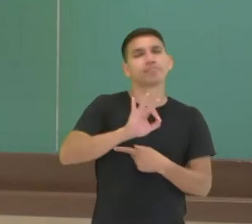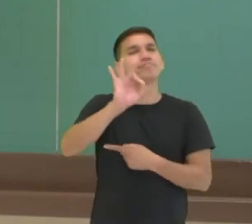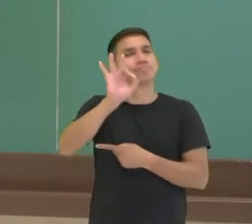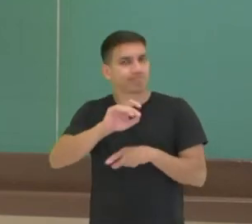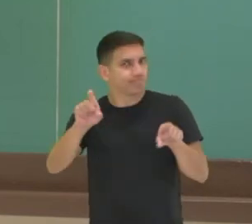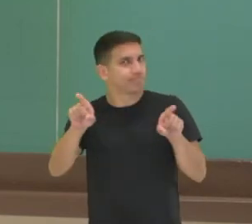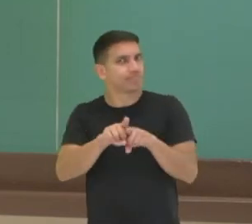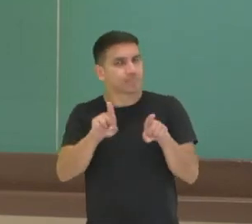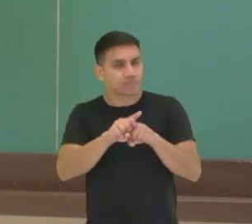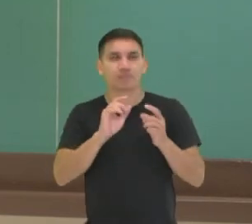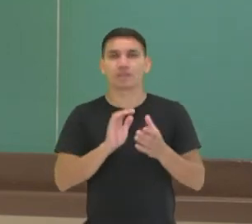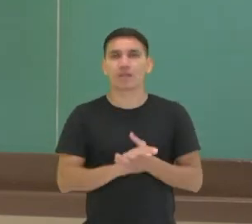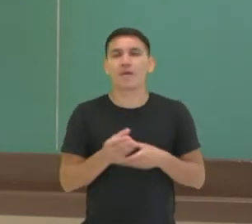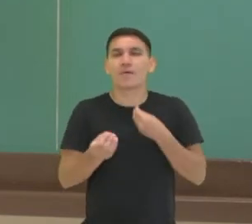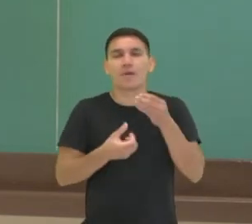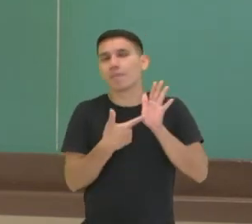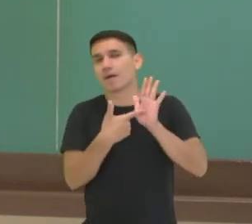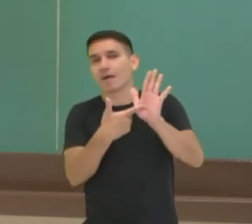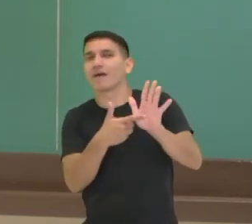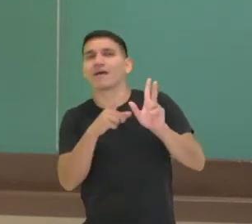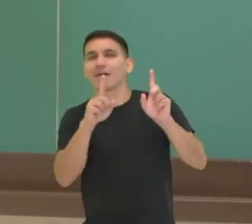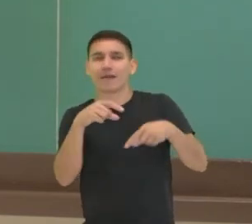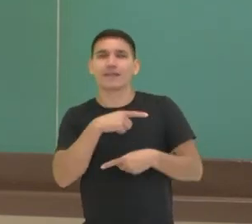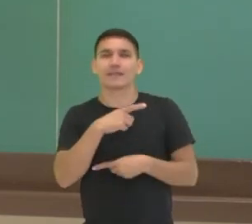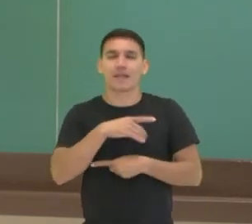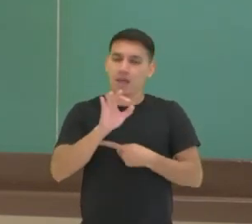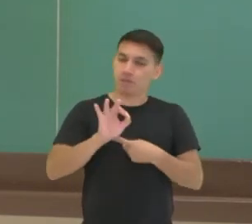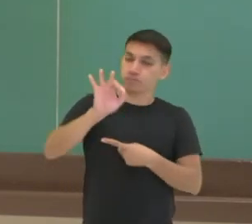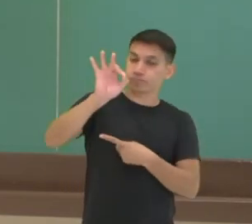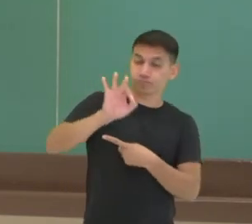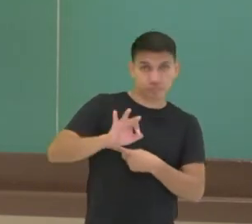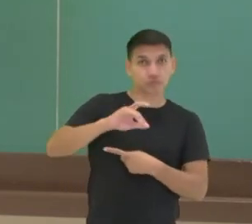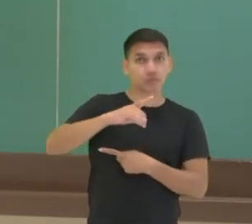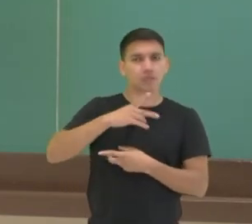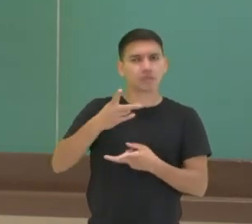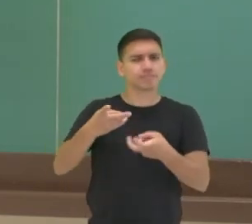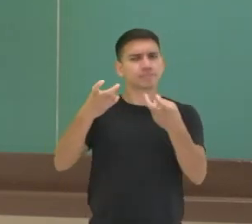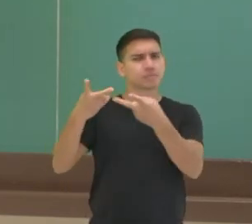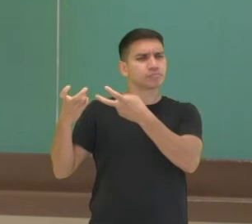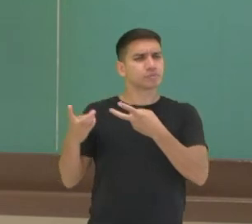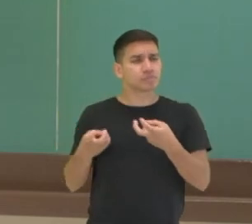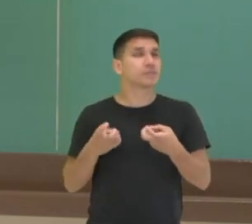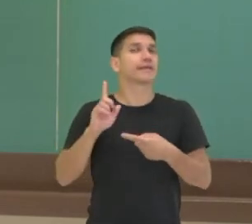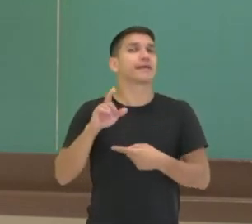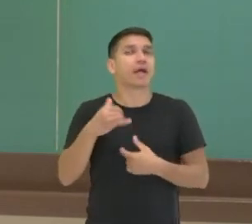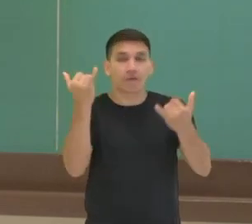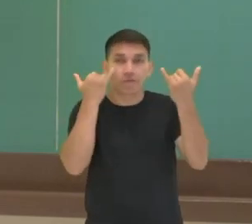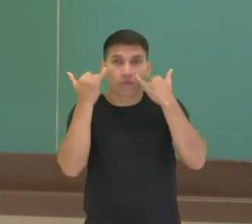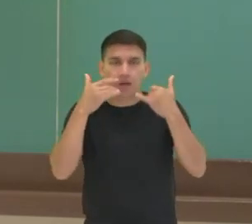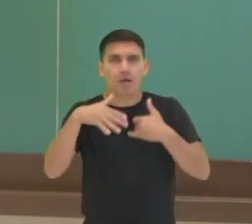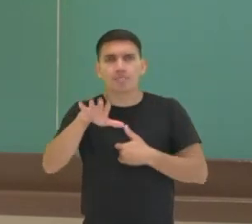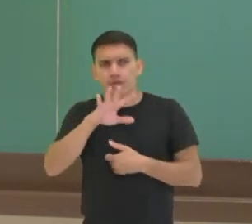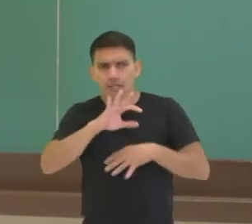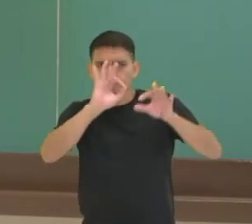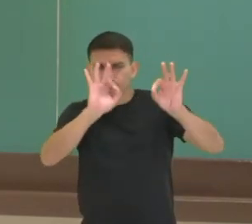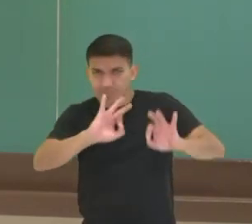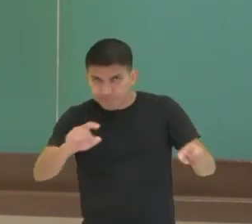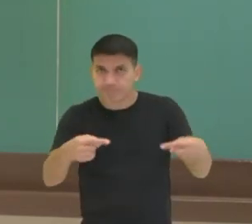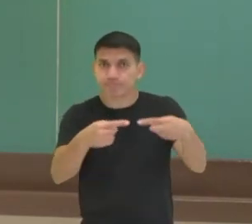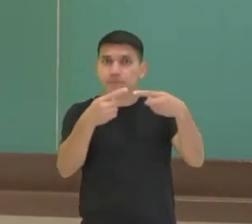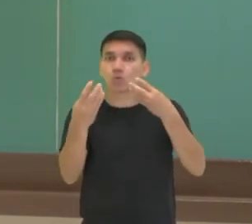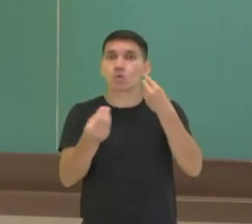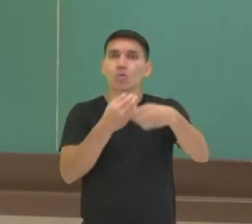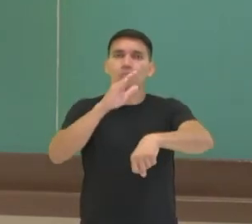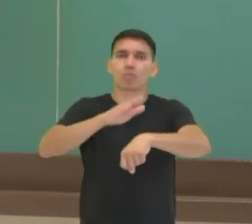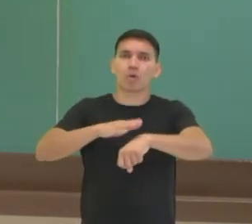percentuais, né? Quando se apresenta ali os percentuais ali, a gente tem um dado mais concreto, né? Um número mais preciso, quando se